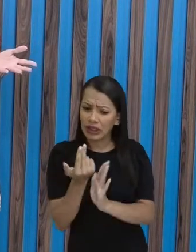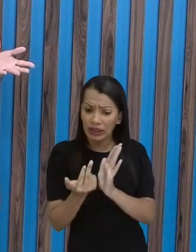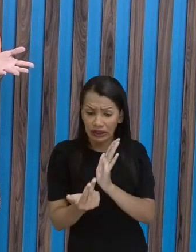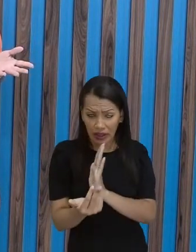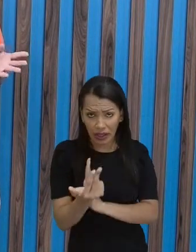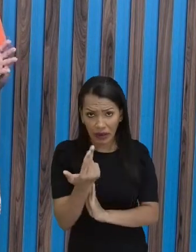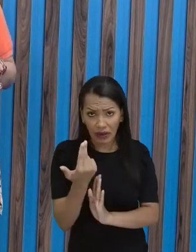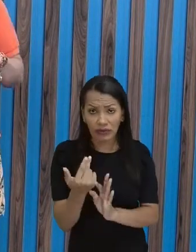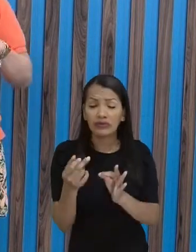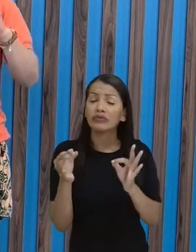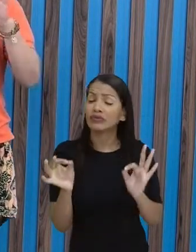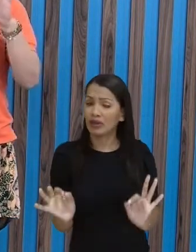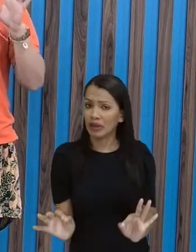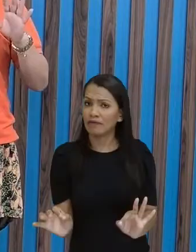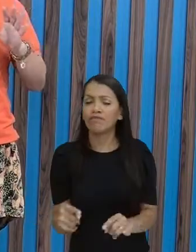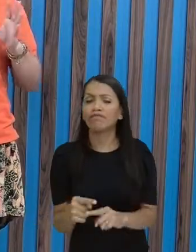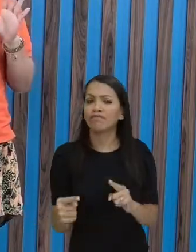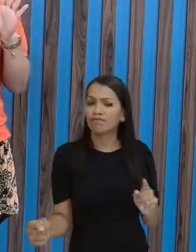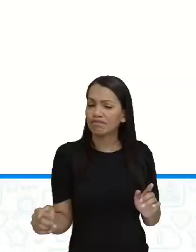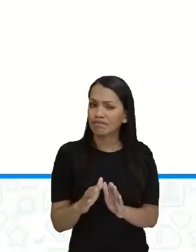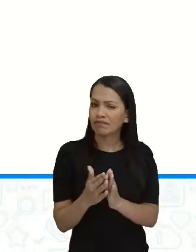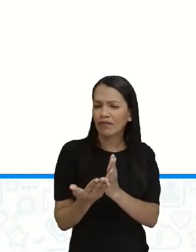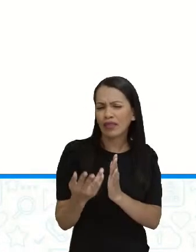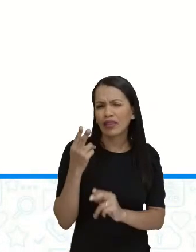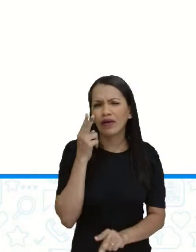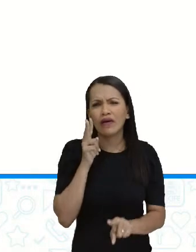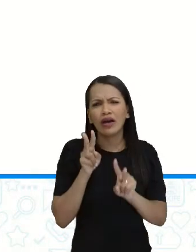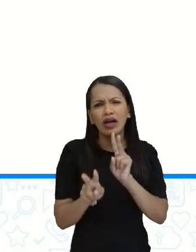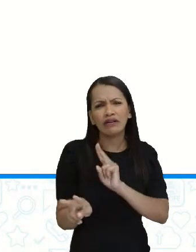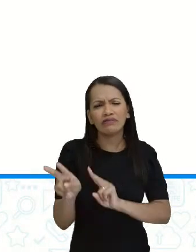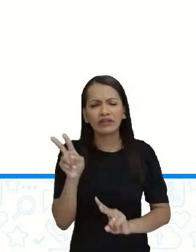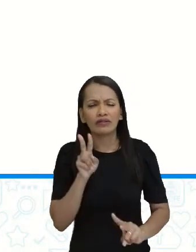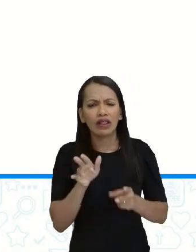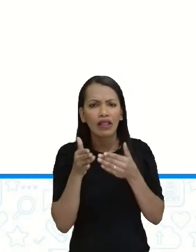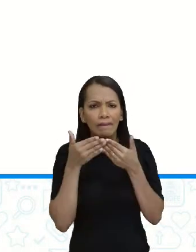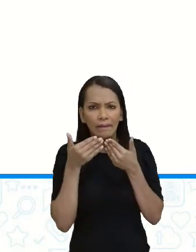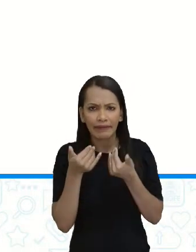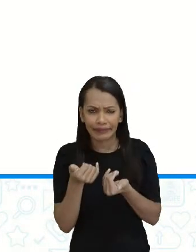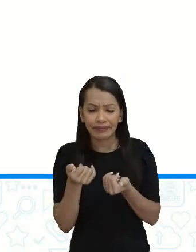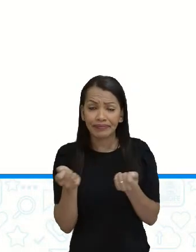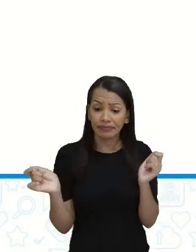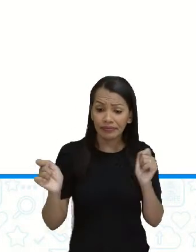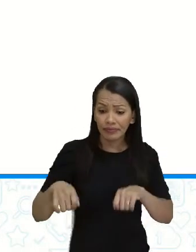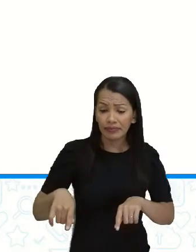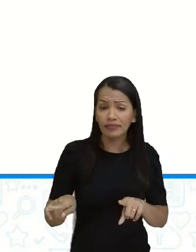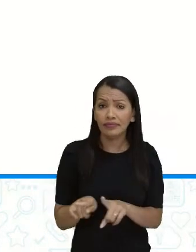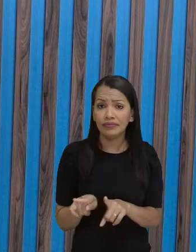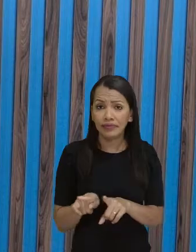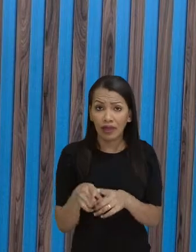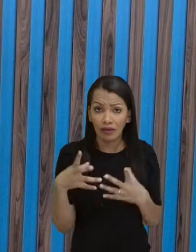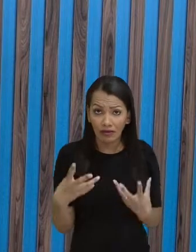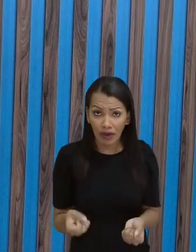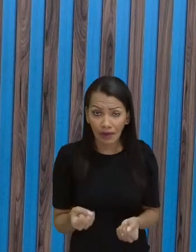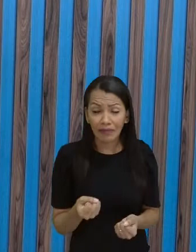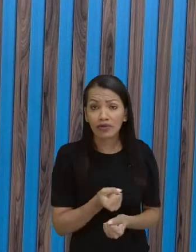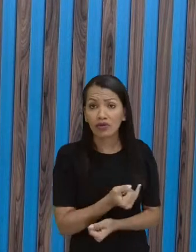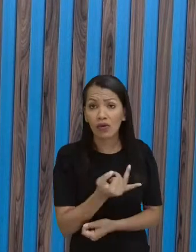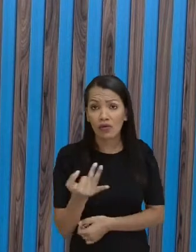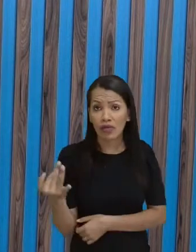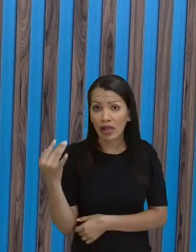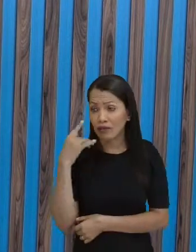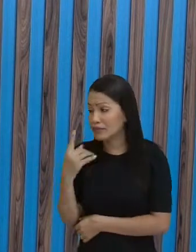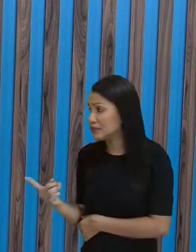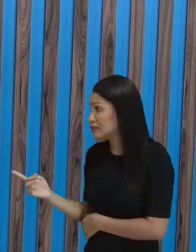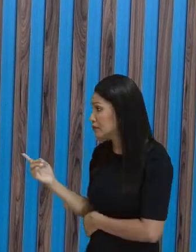tá certo? A página para visualizar o problema. E poderíamos contar. Vamos contar?